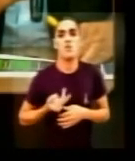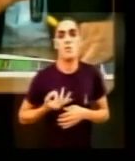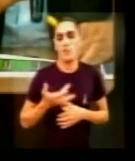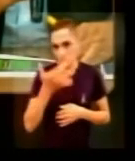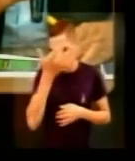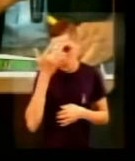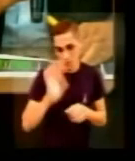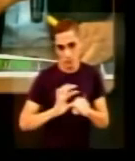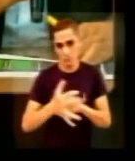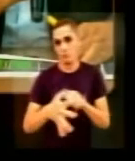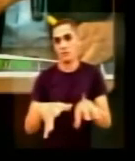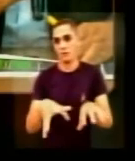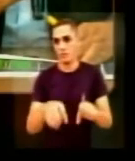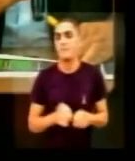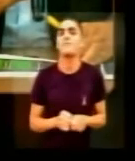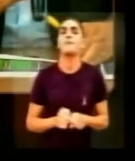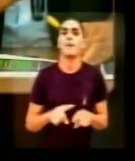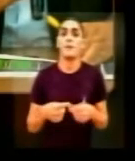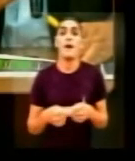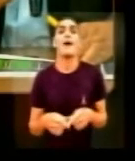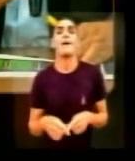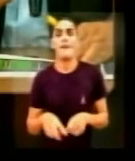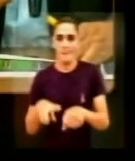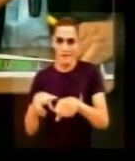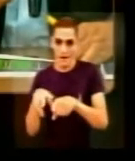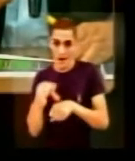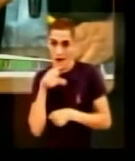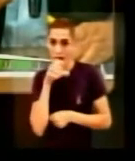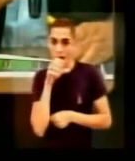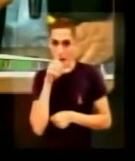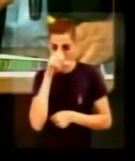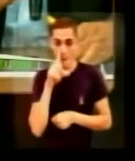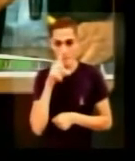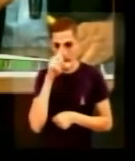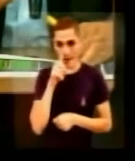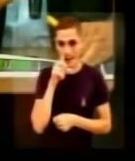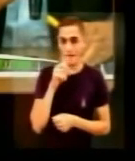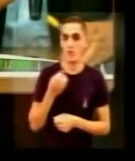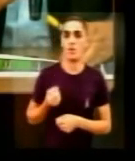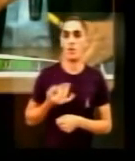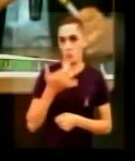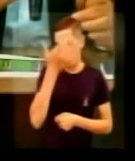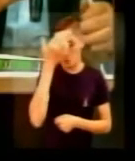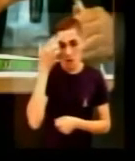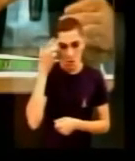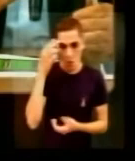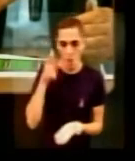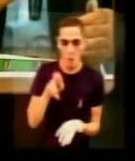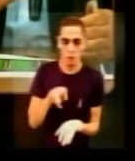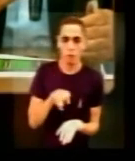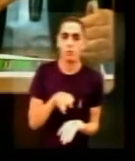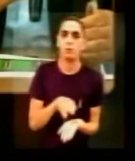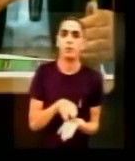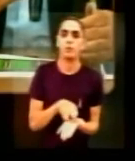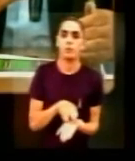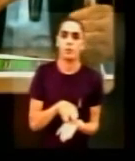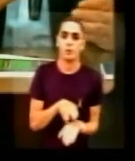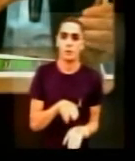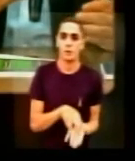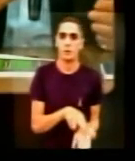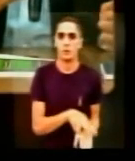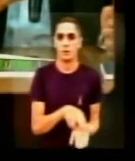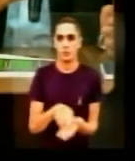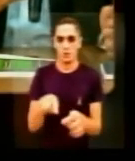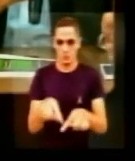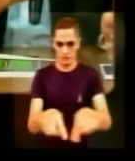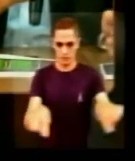estamos amarelo nas internações, ou seja, continua tendo um número de internação que